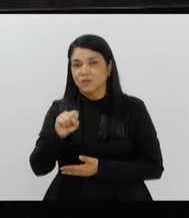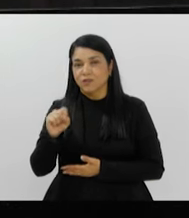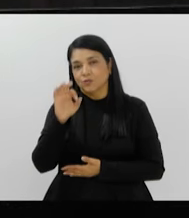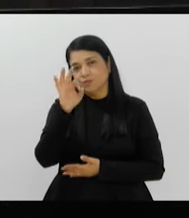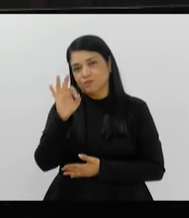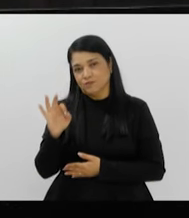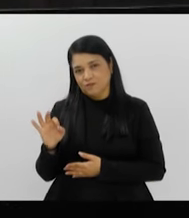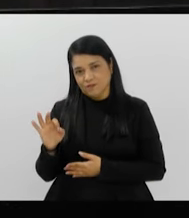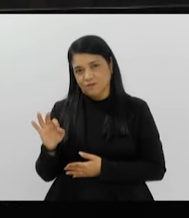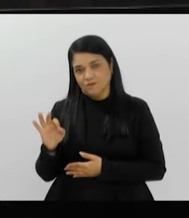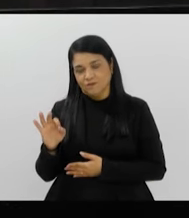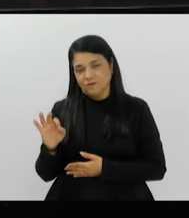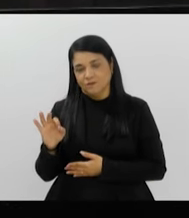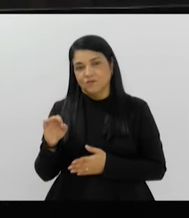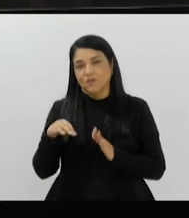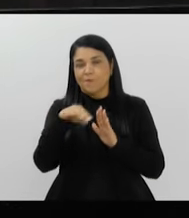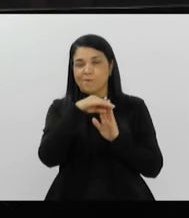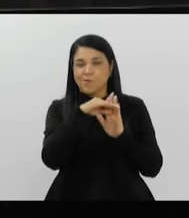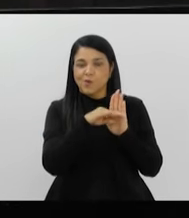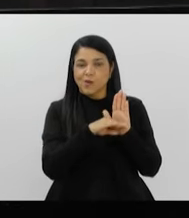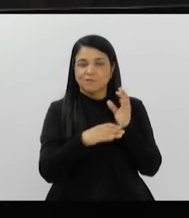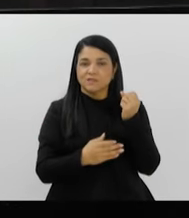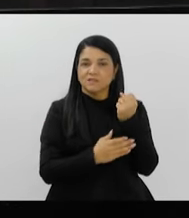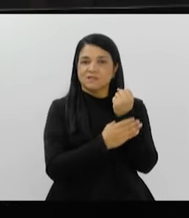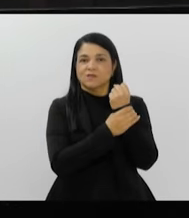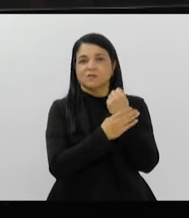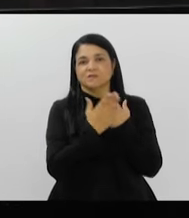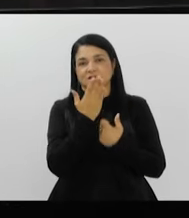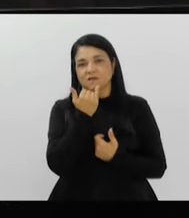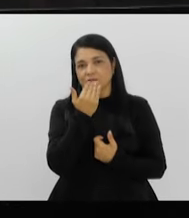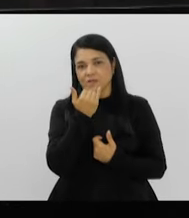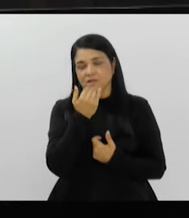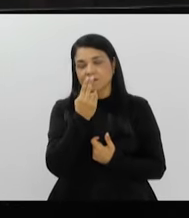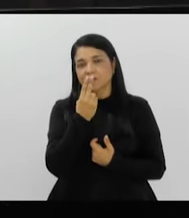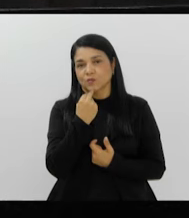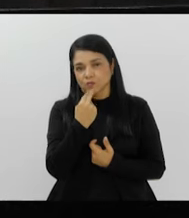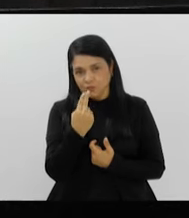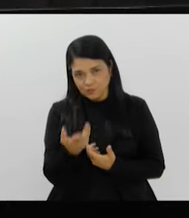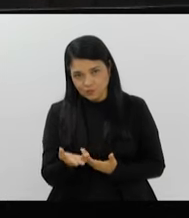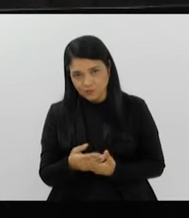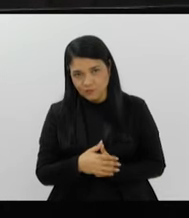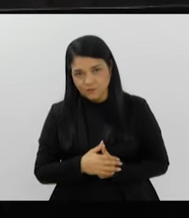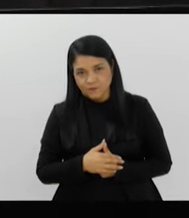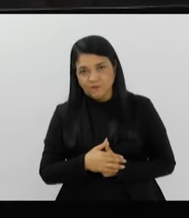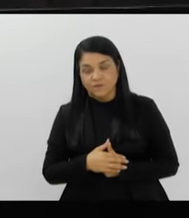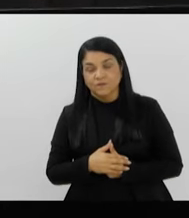88% no Programa de Segurança Alimentar e Nutricional. E